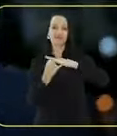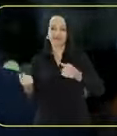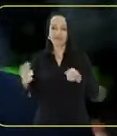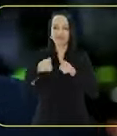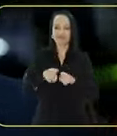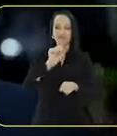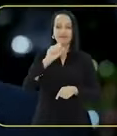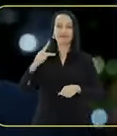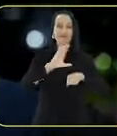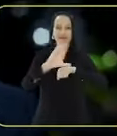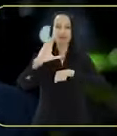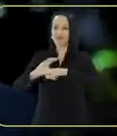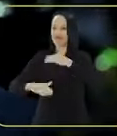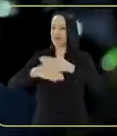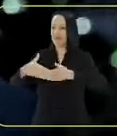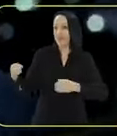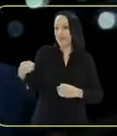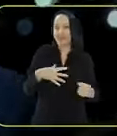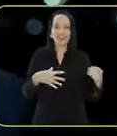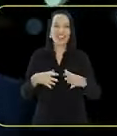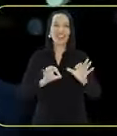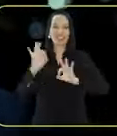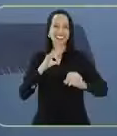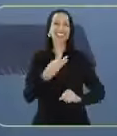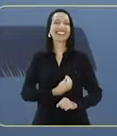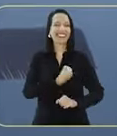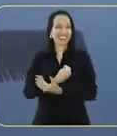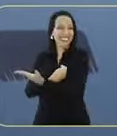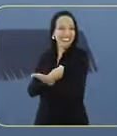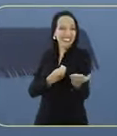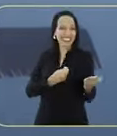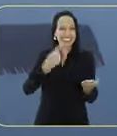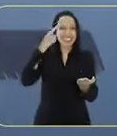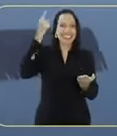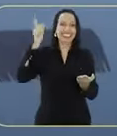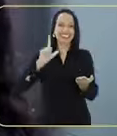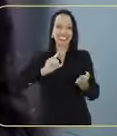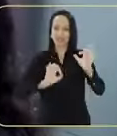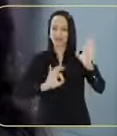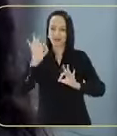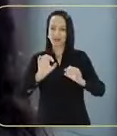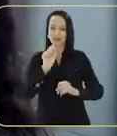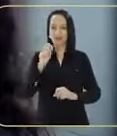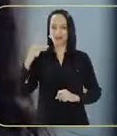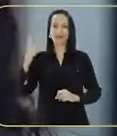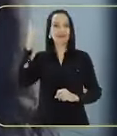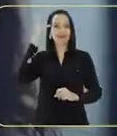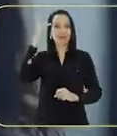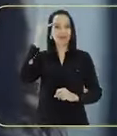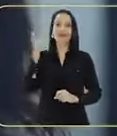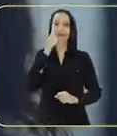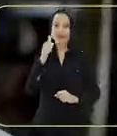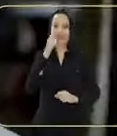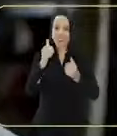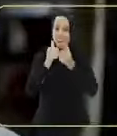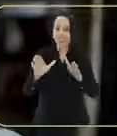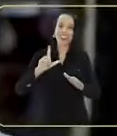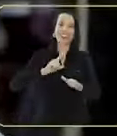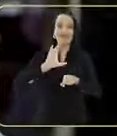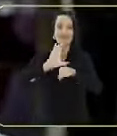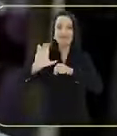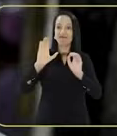programa SP Crédito possa desenvolver novos projetos de vida. Vamos criar também o programa São Paulo Mulher, que vai